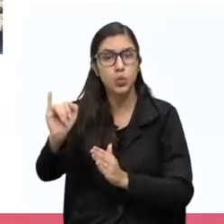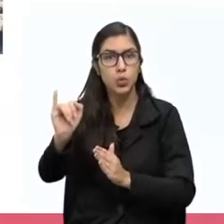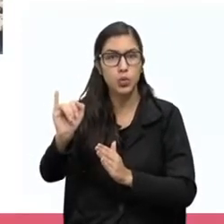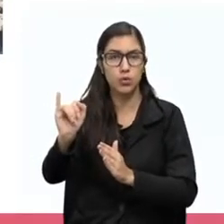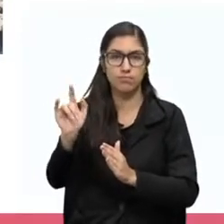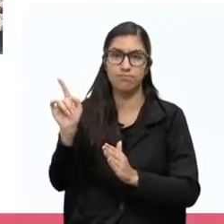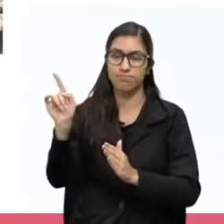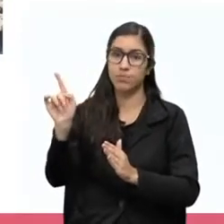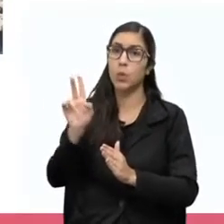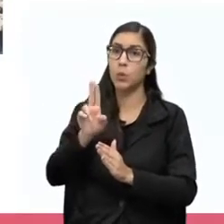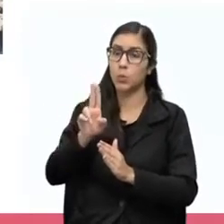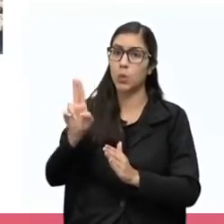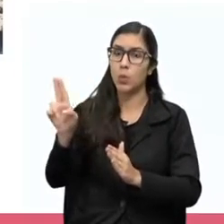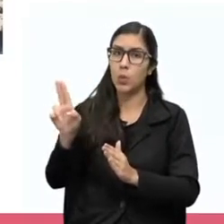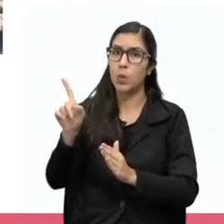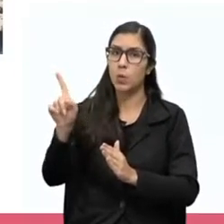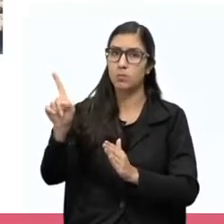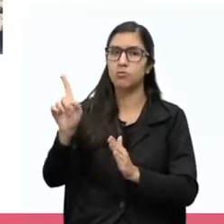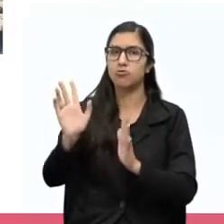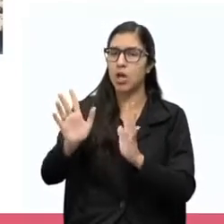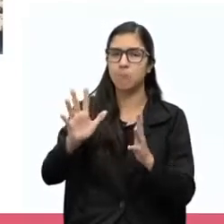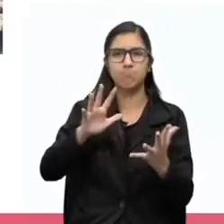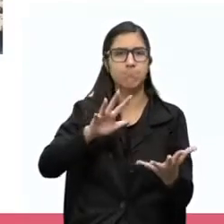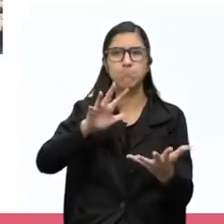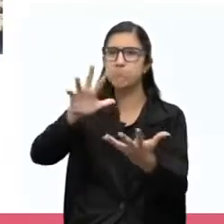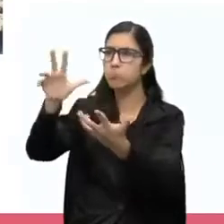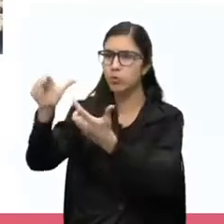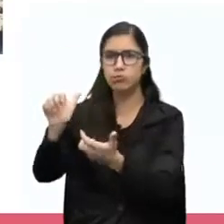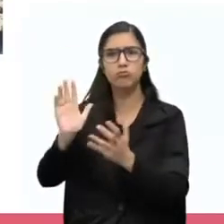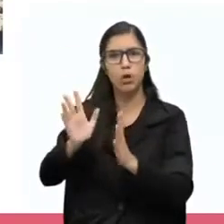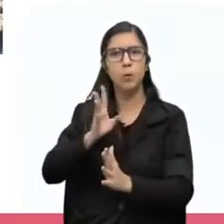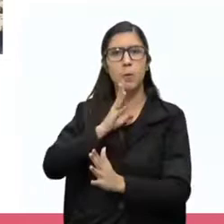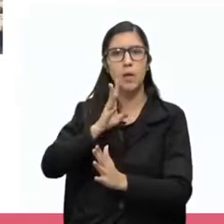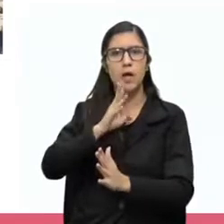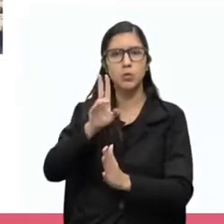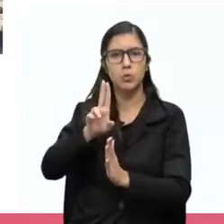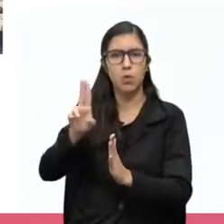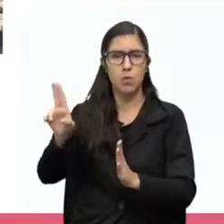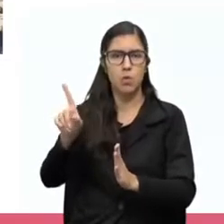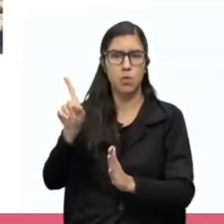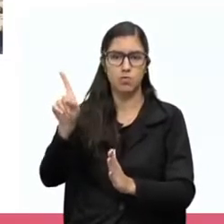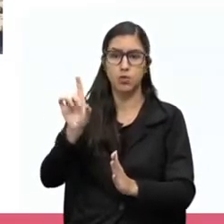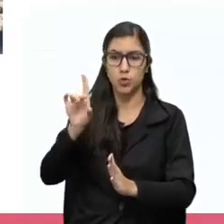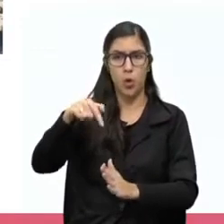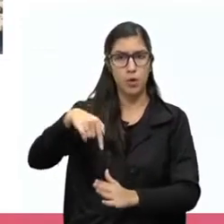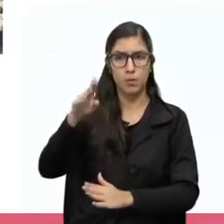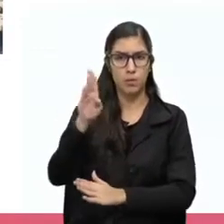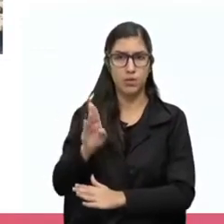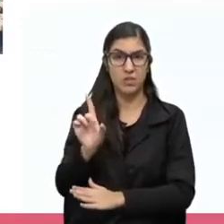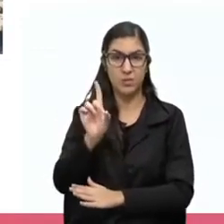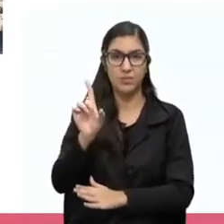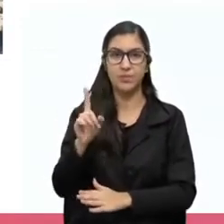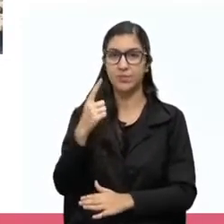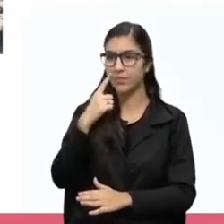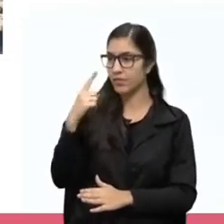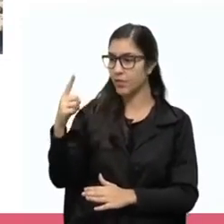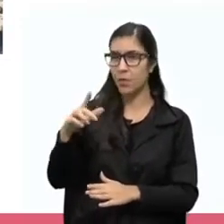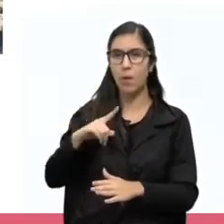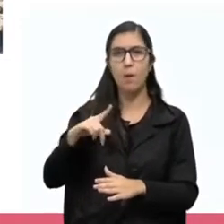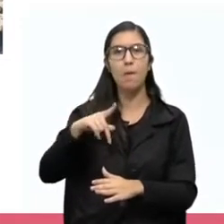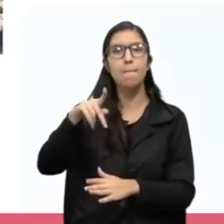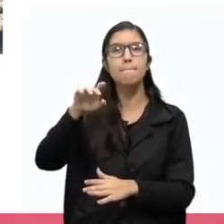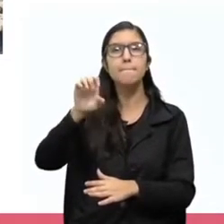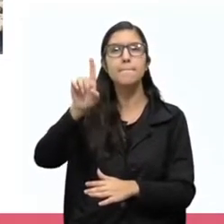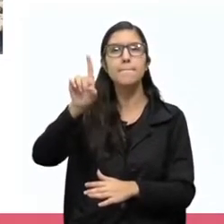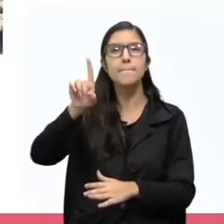mediador. E esse é um nome reconhecido mundialmente. Certo? Não só no nosso país. Em contato, olha, descalça,